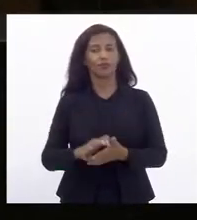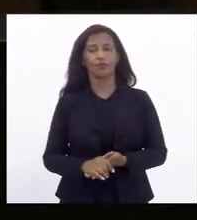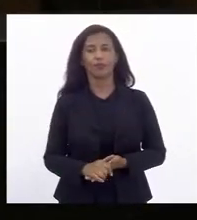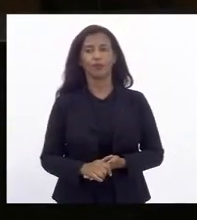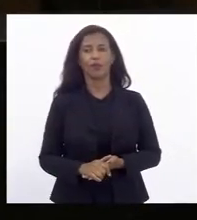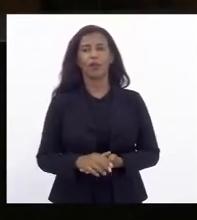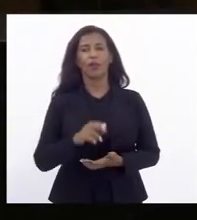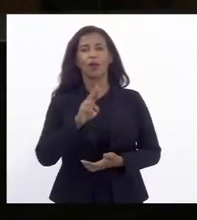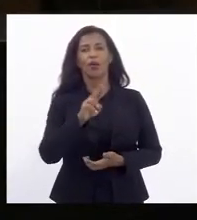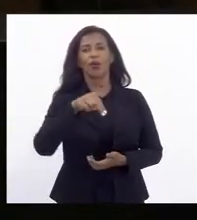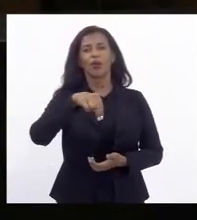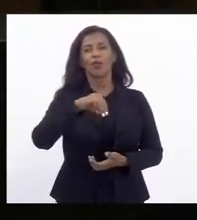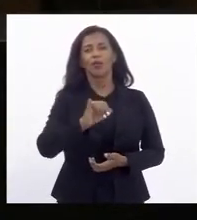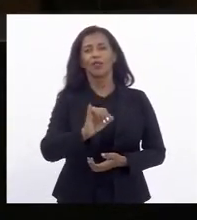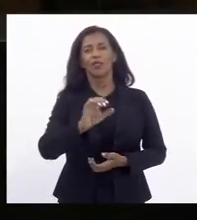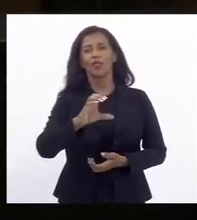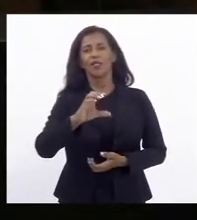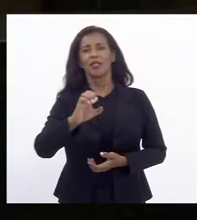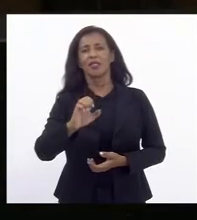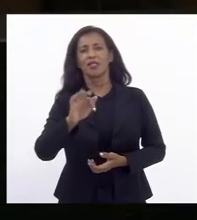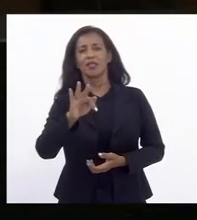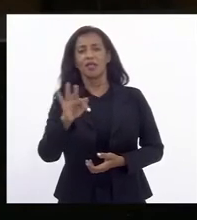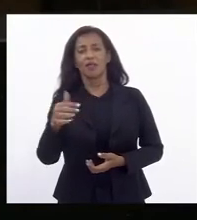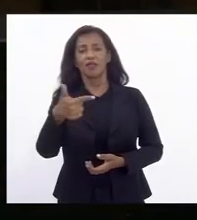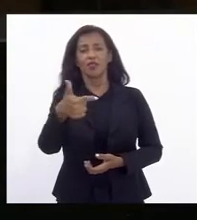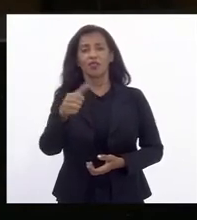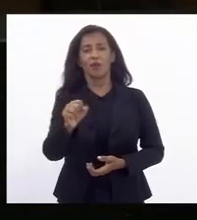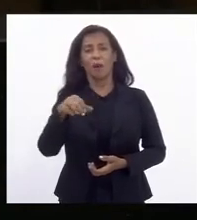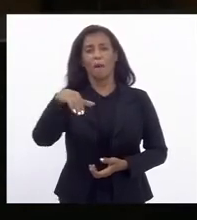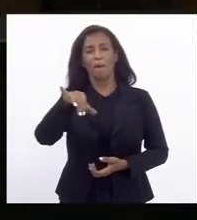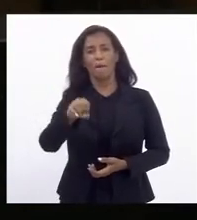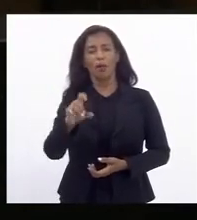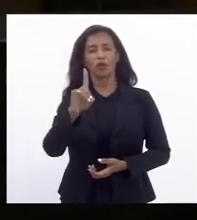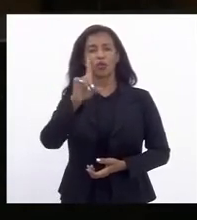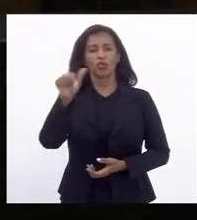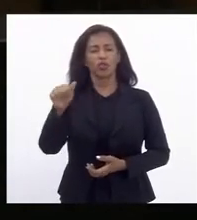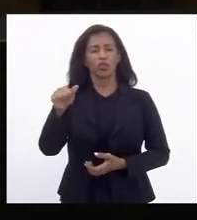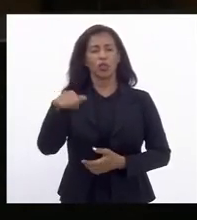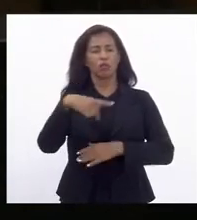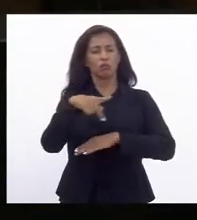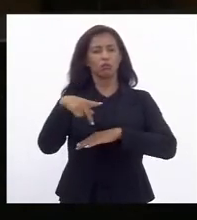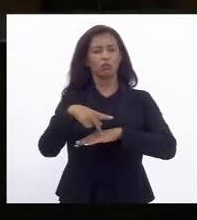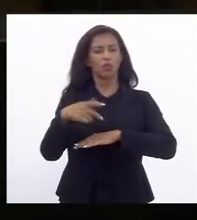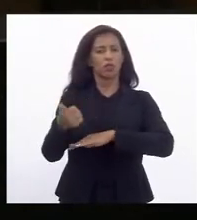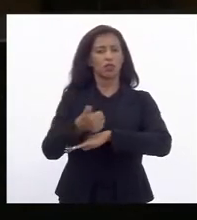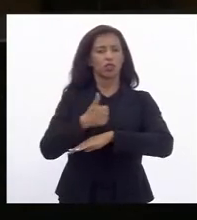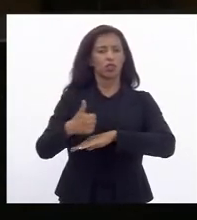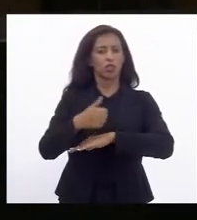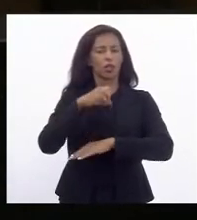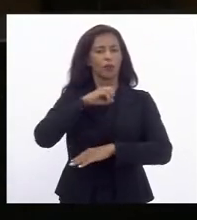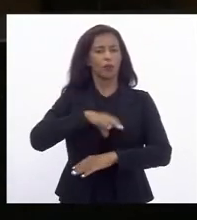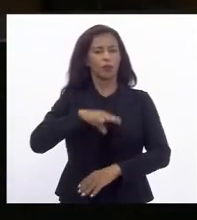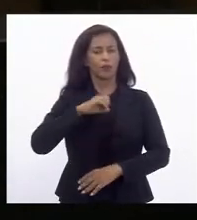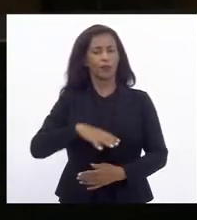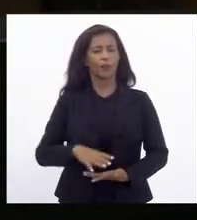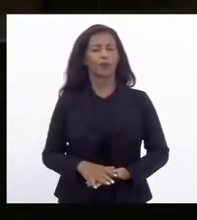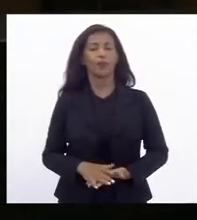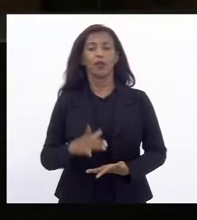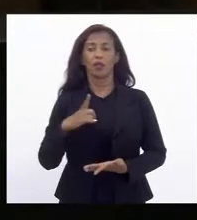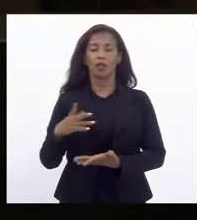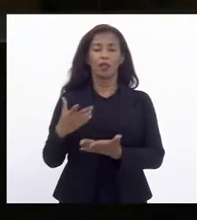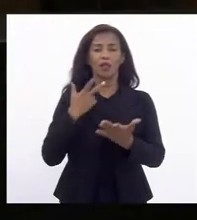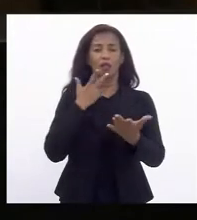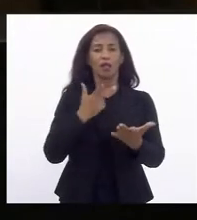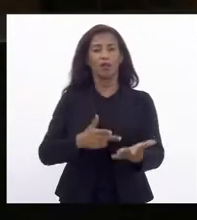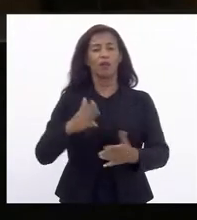da Unicef, que decretou o dia 28 de maio como Dia Internacional da Dignidade Menstrual, que